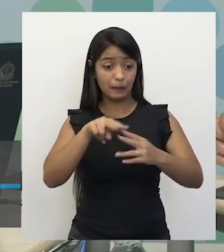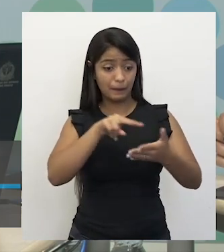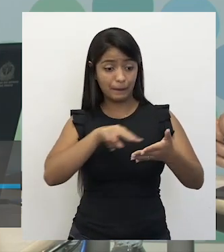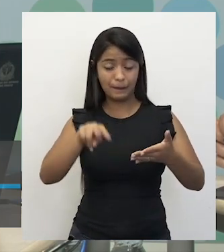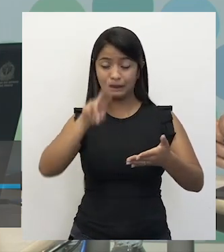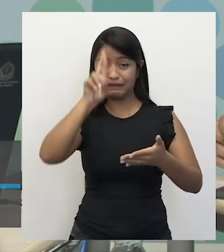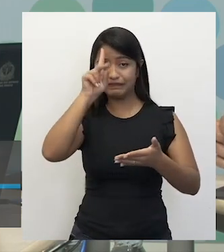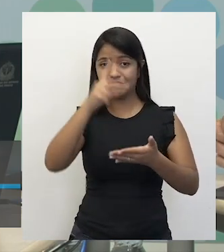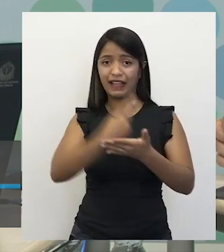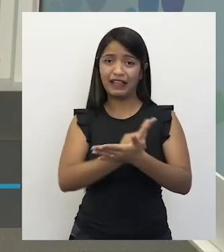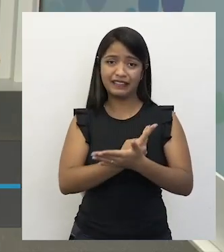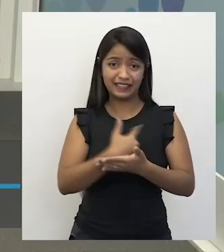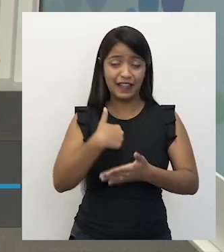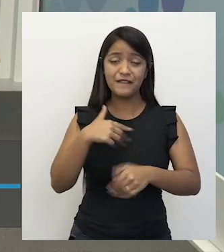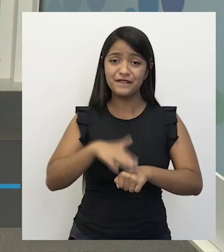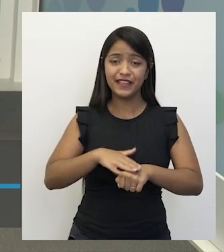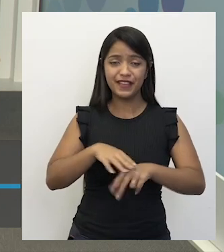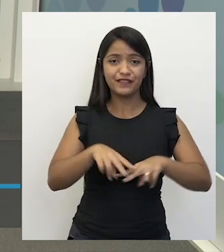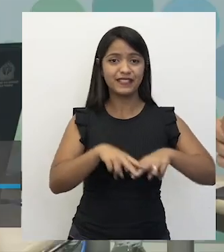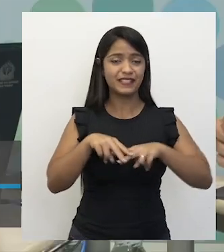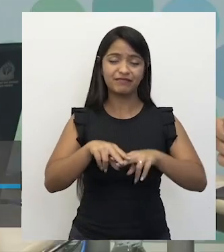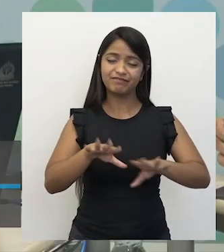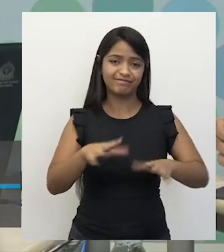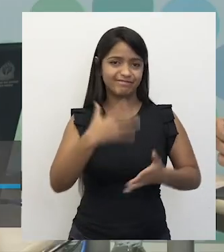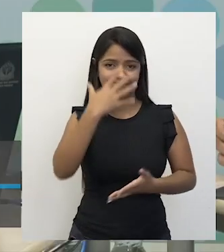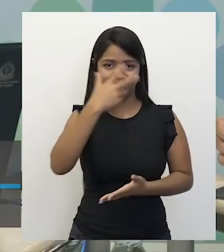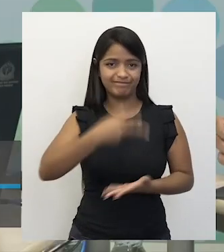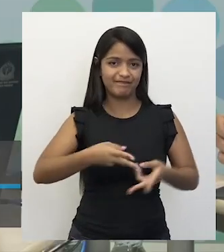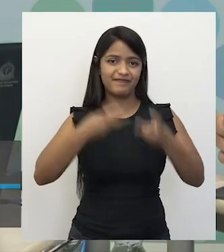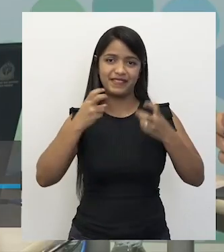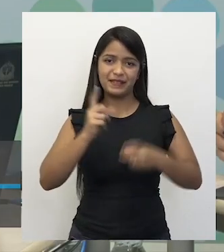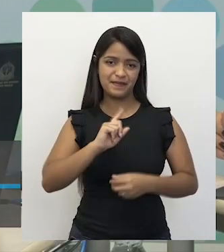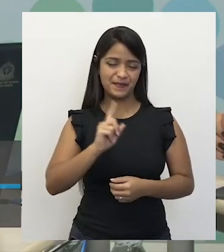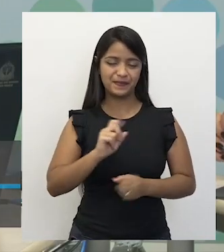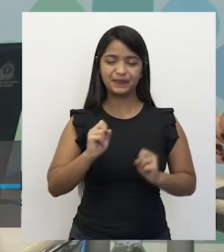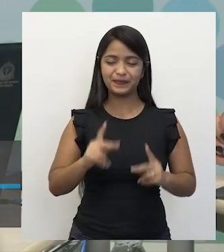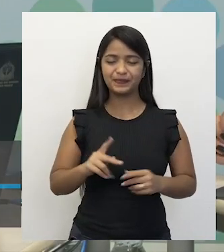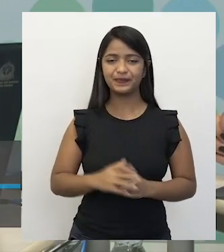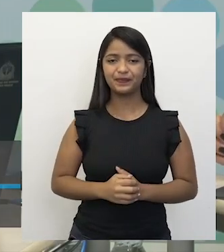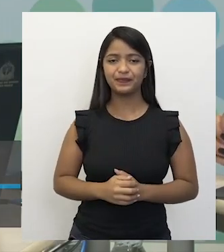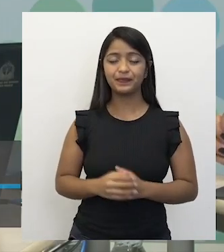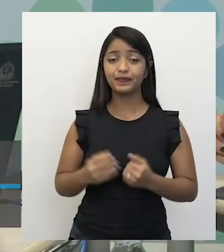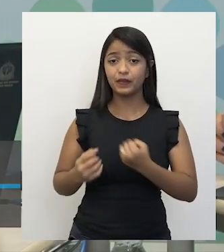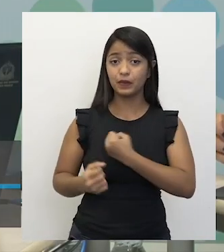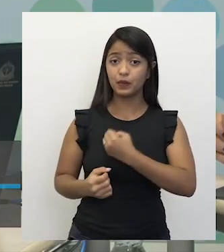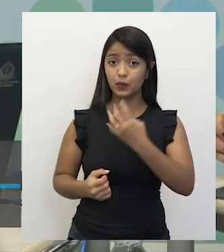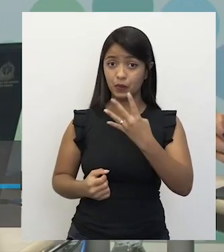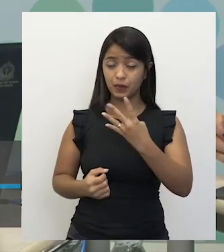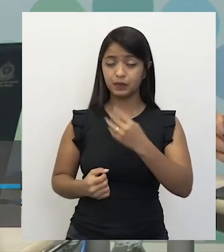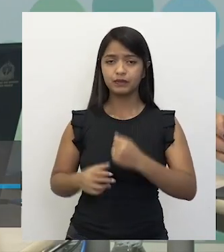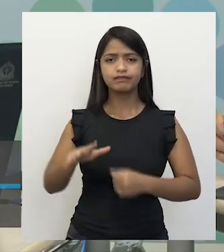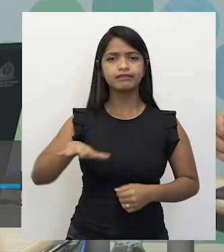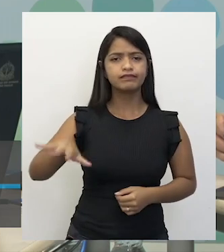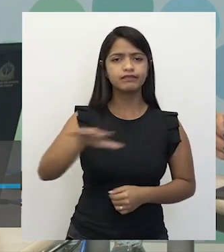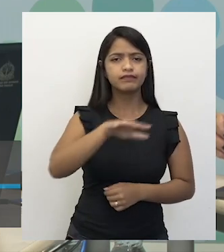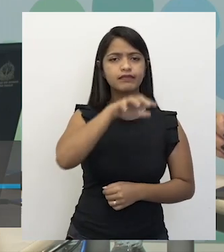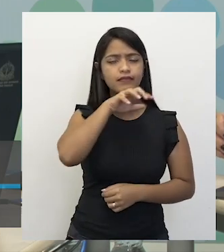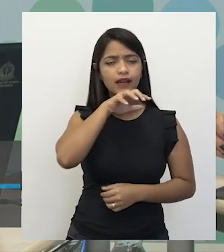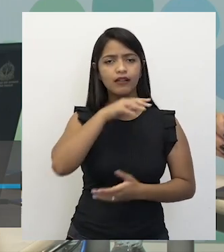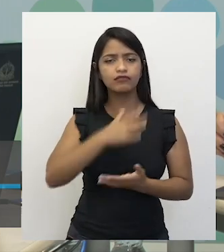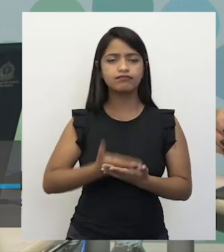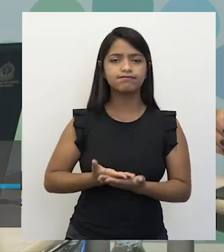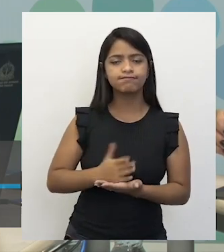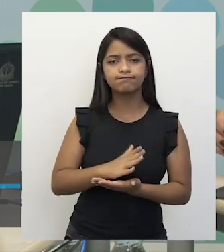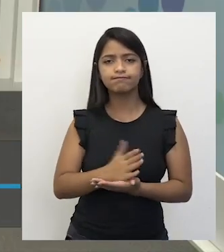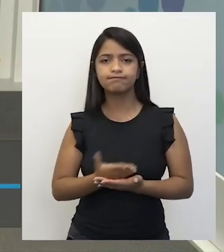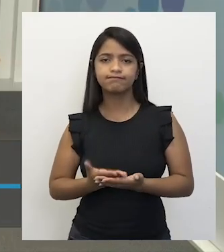fiz. Mas passou, né? Acontece. 4. Então, vamos lá. 4. Qual era o motivo da inquietação dos animais?